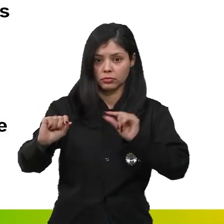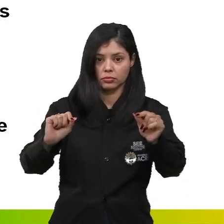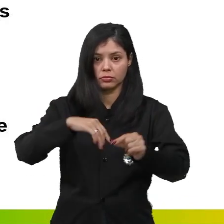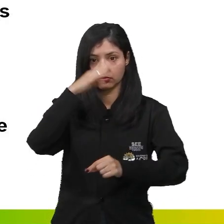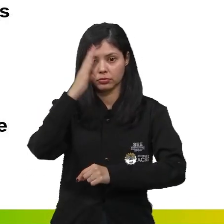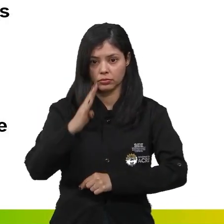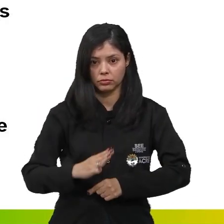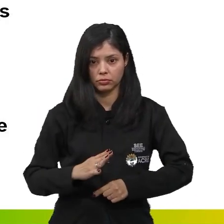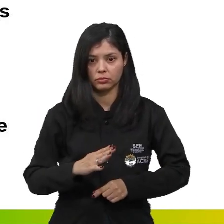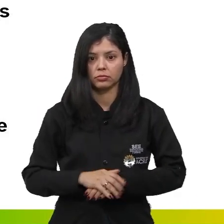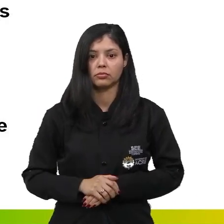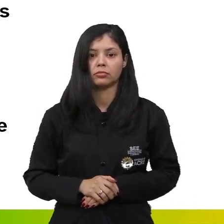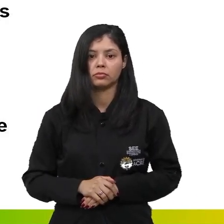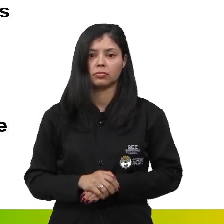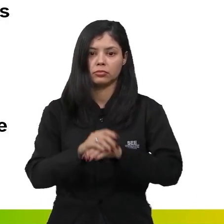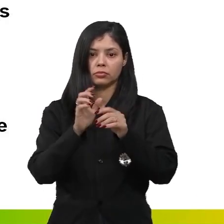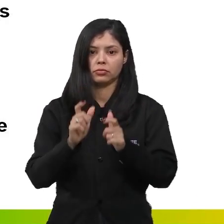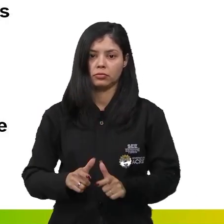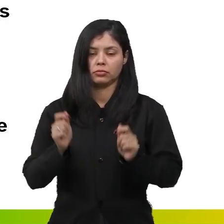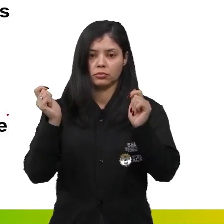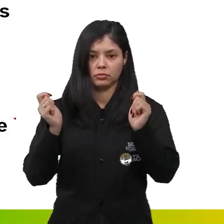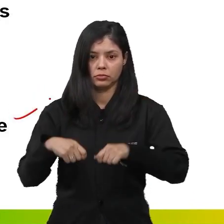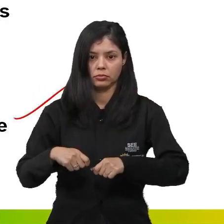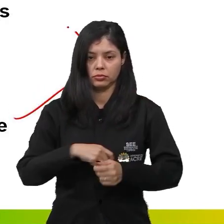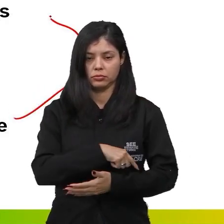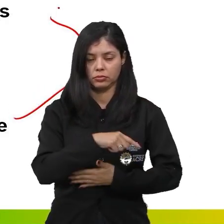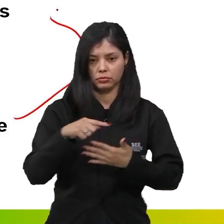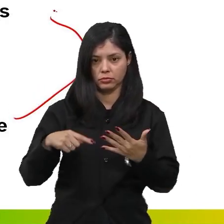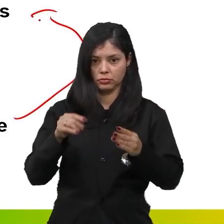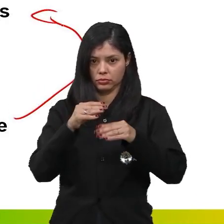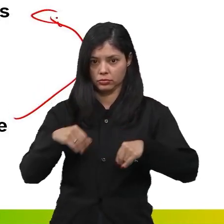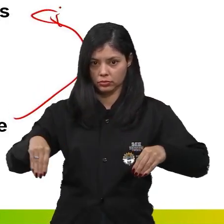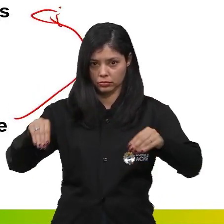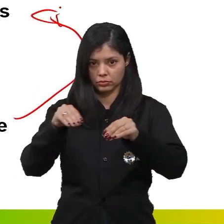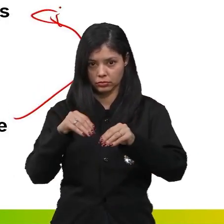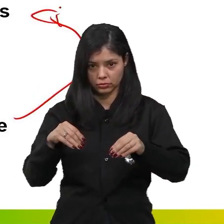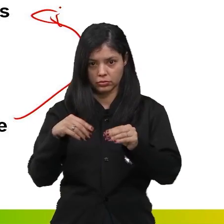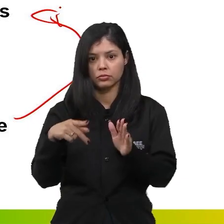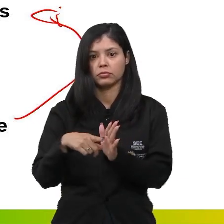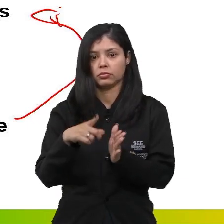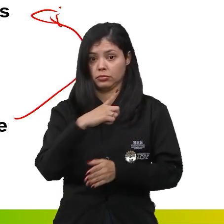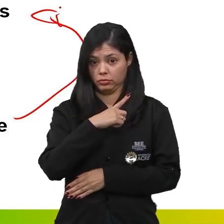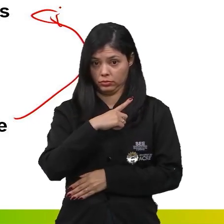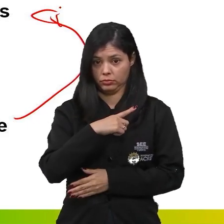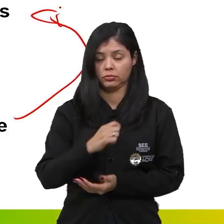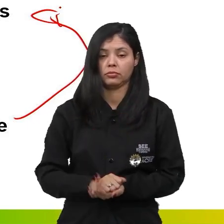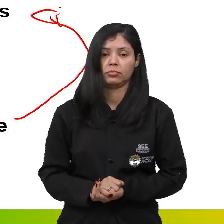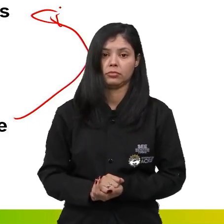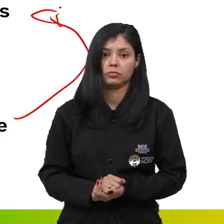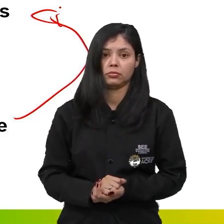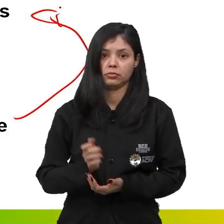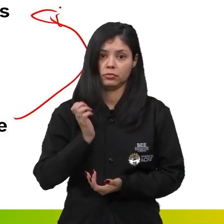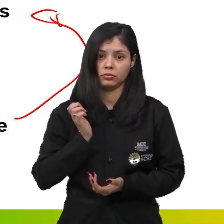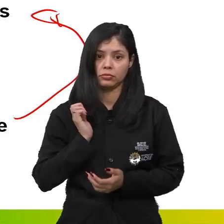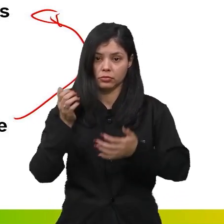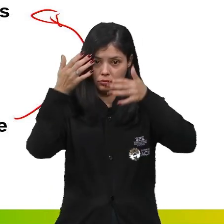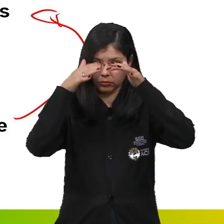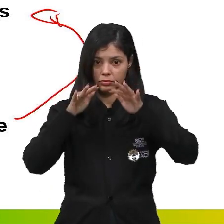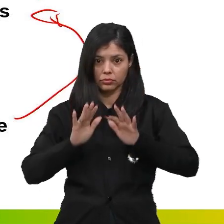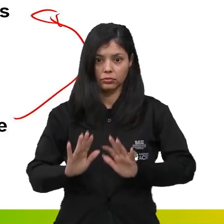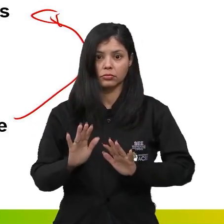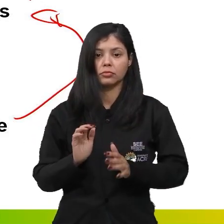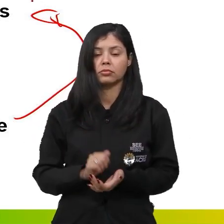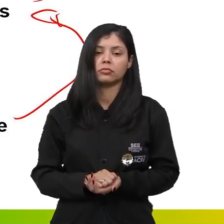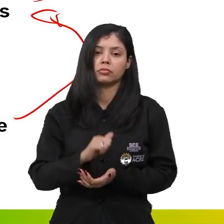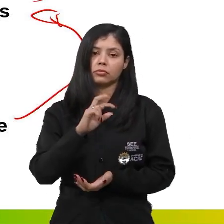Brasil, que é um lugar que possui muitas terras disponíveis e muita riqueza natural